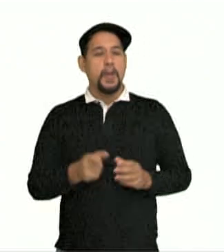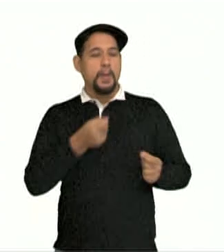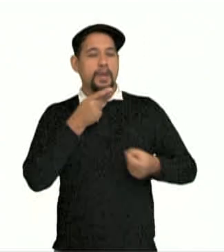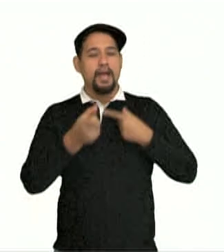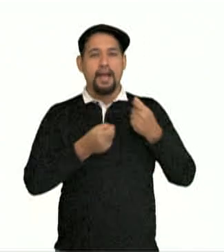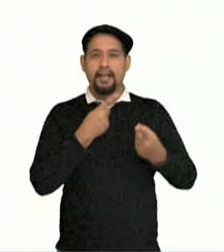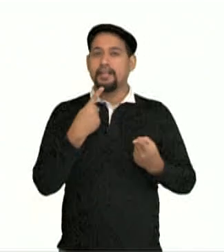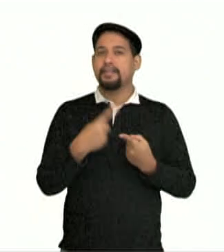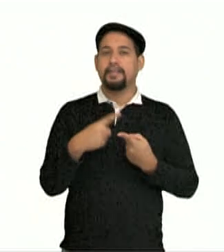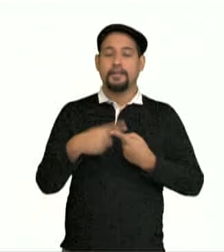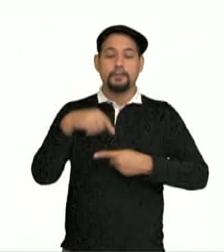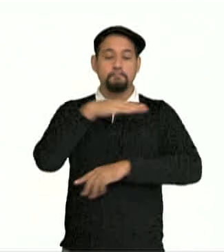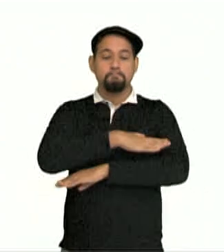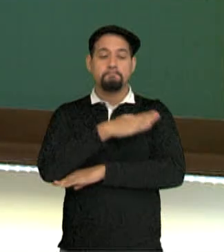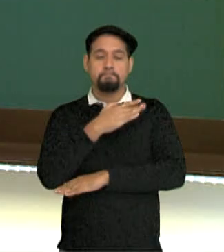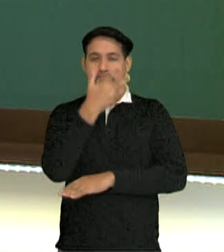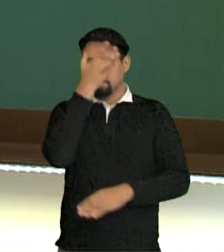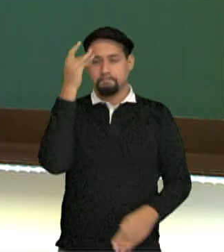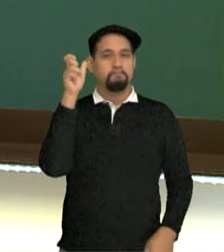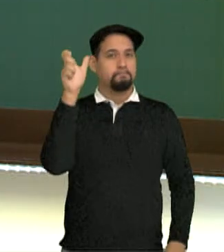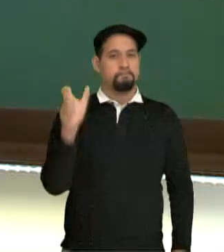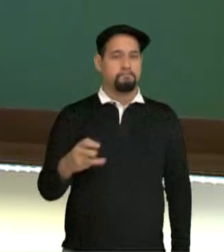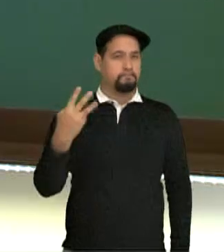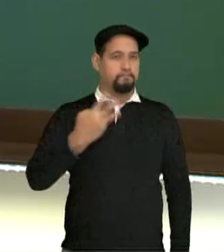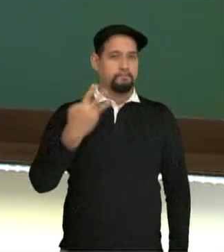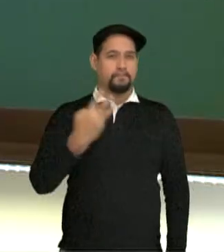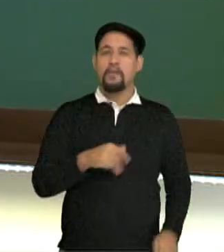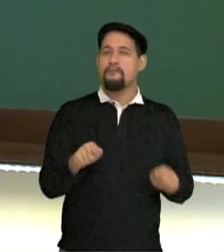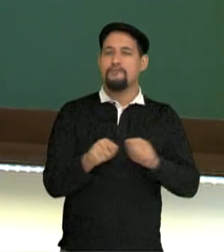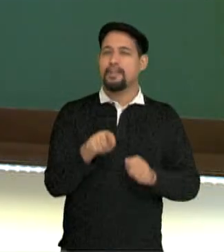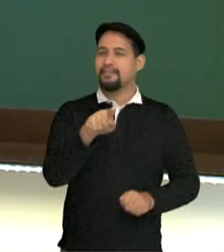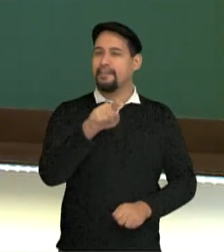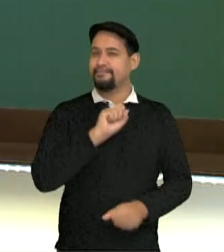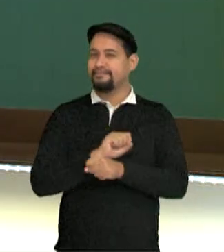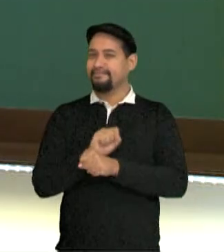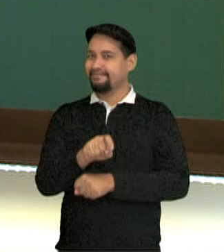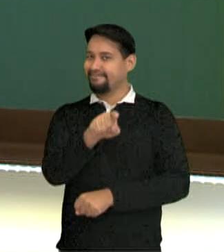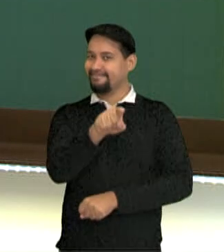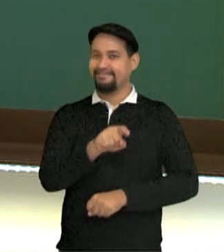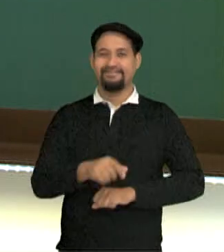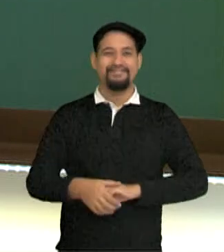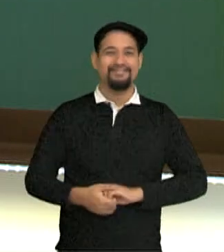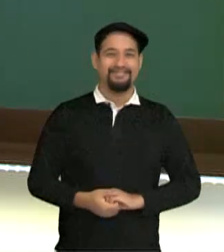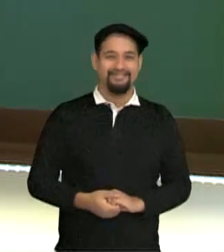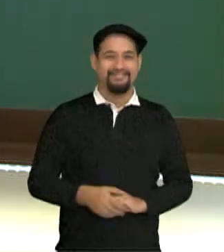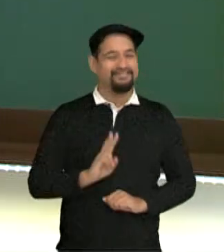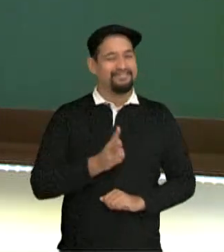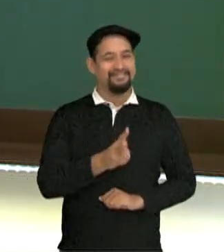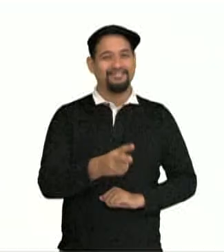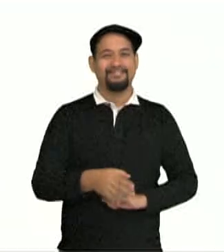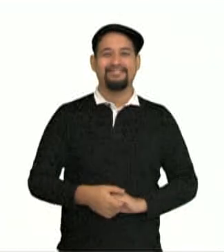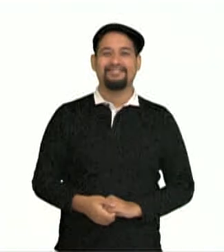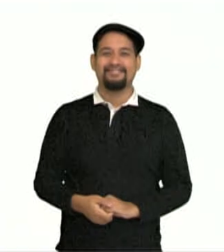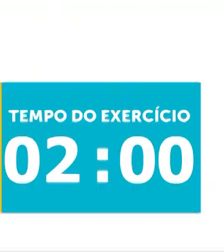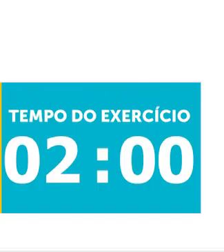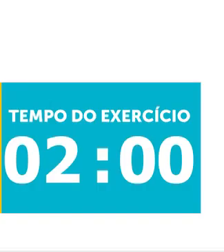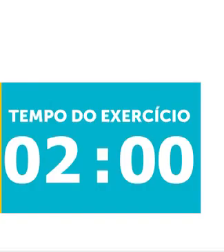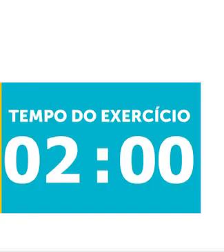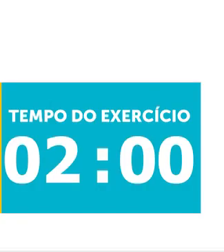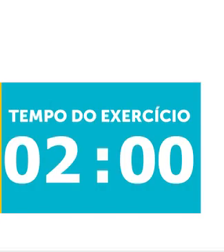narrador observador em terceira pessoa. Faz aí que eu te aguardo daqui, como sempre.